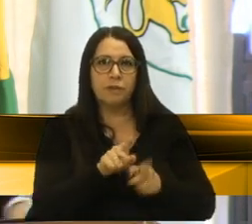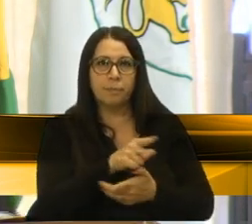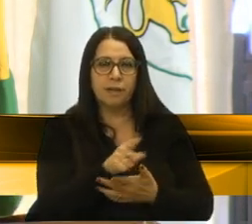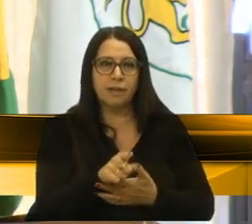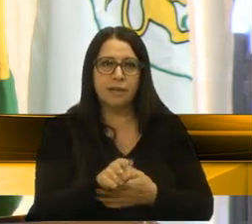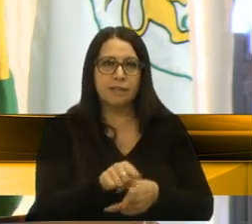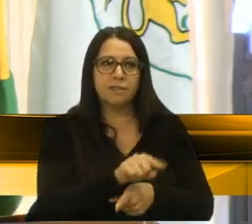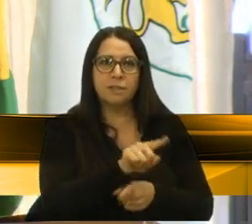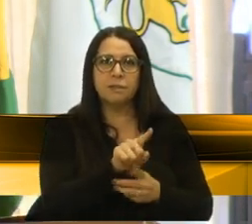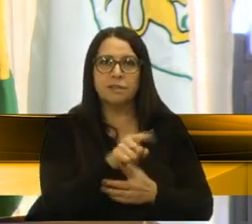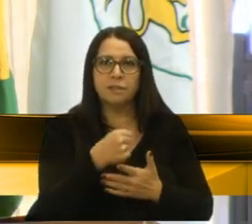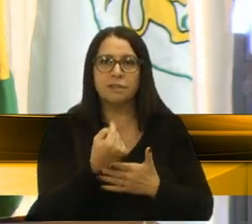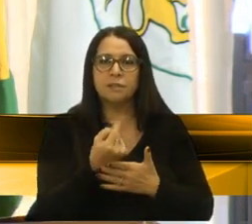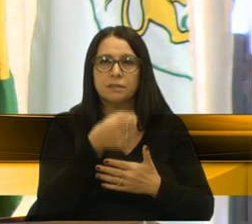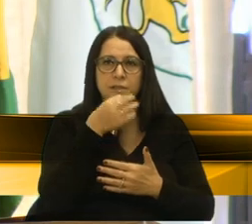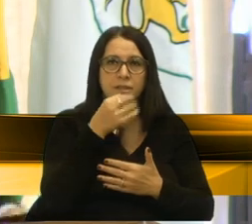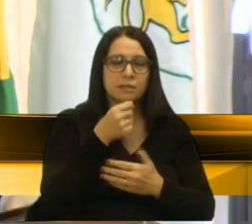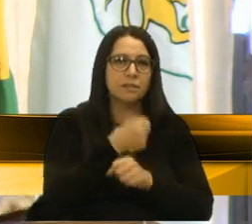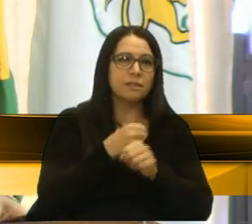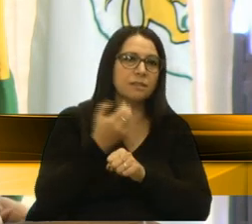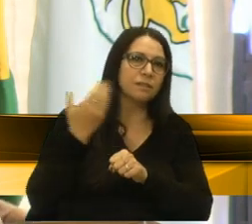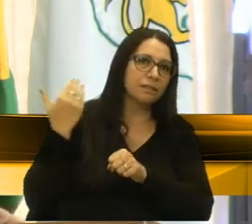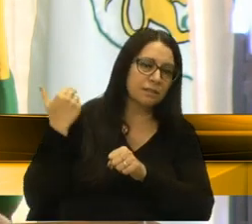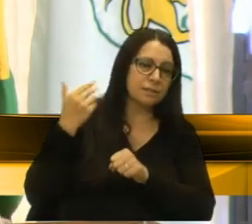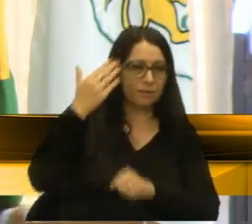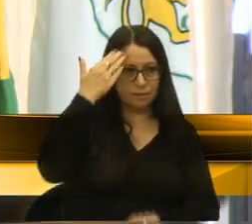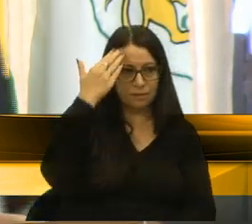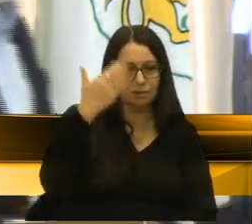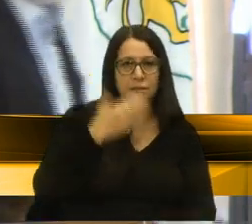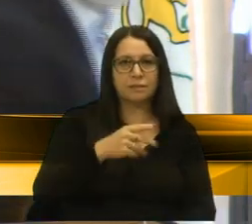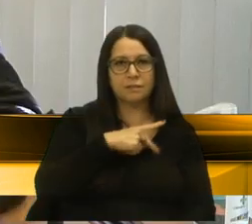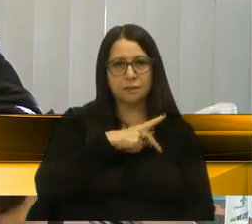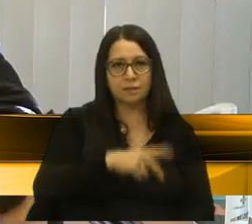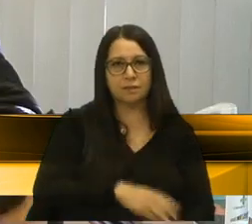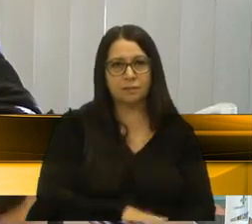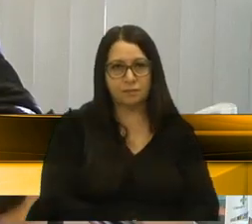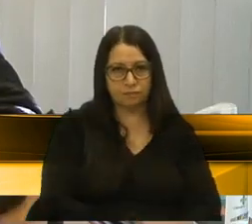que tomou conta de Caxias há muitos anos. Obrigado, presidente.